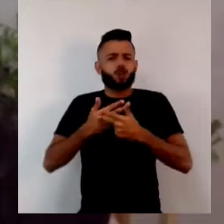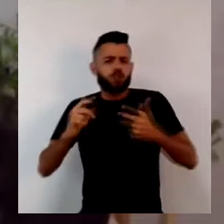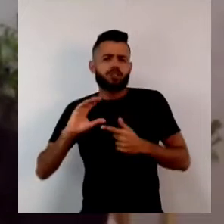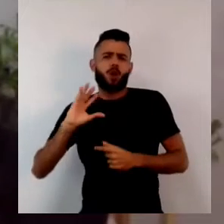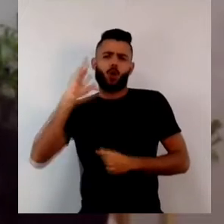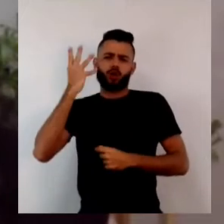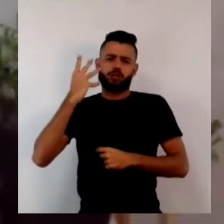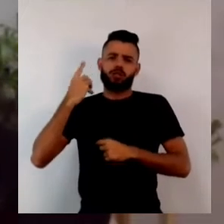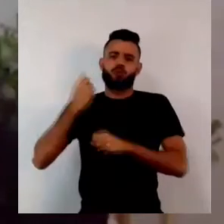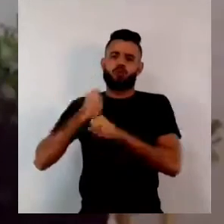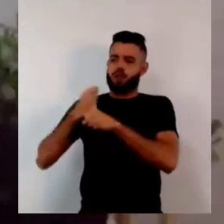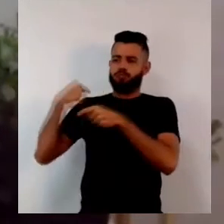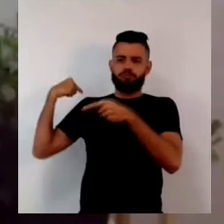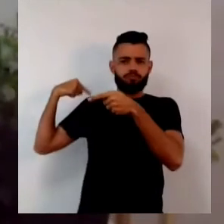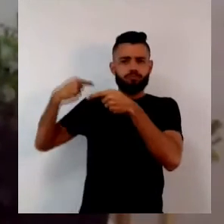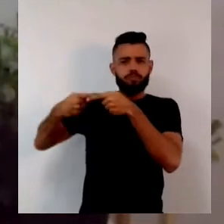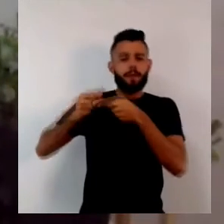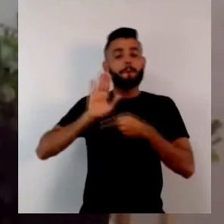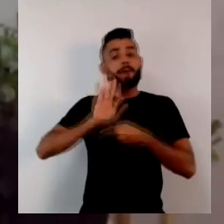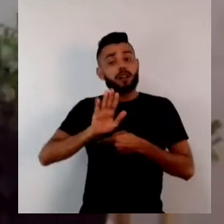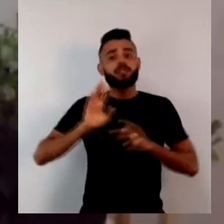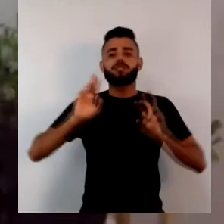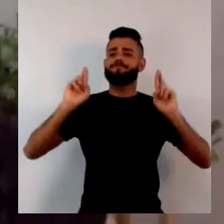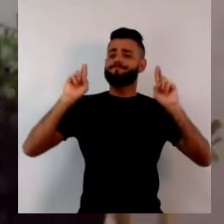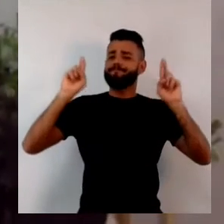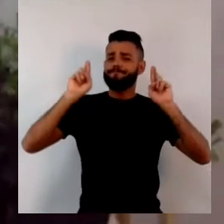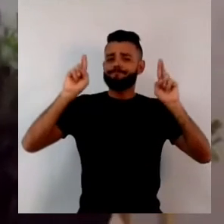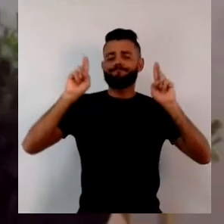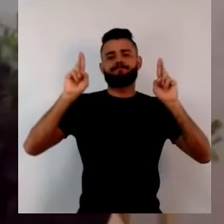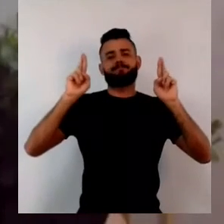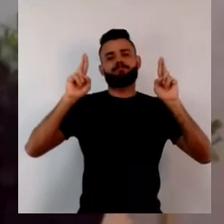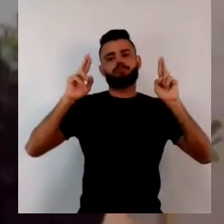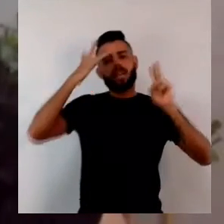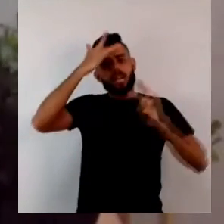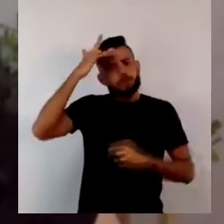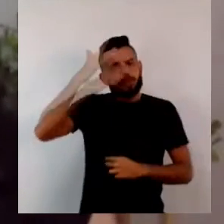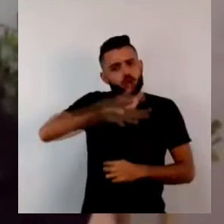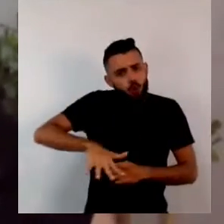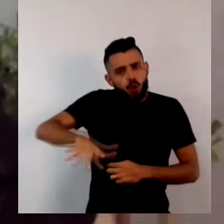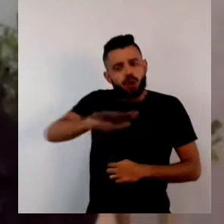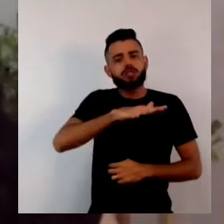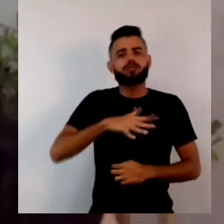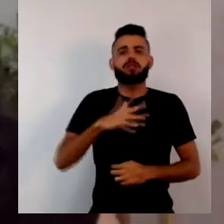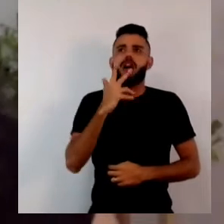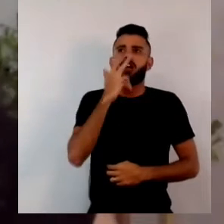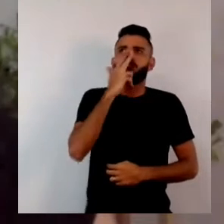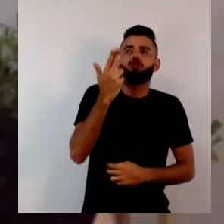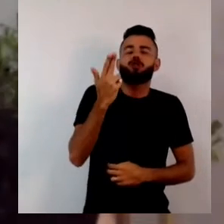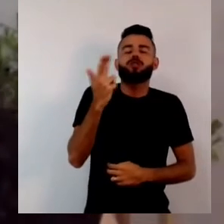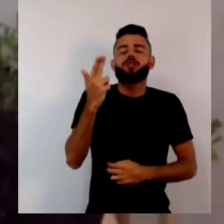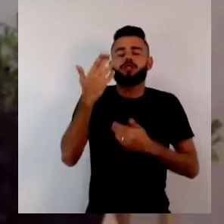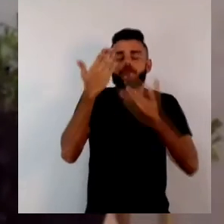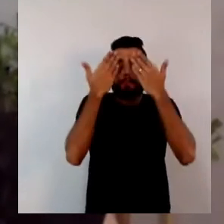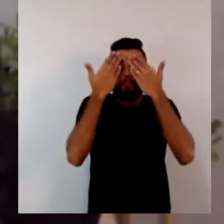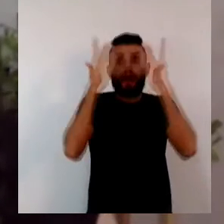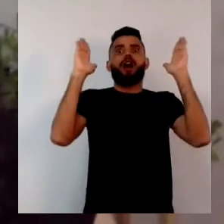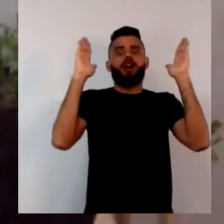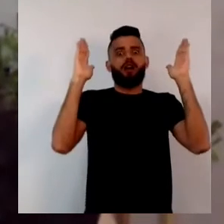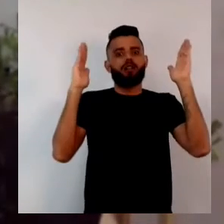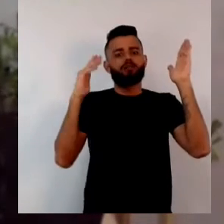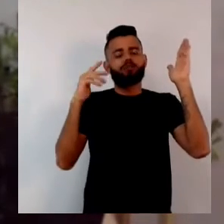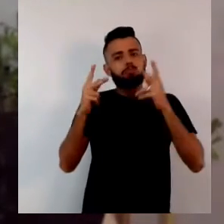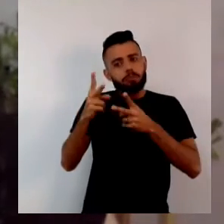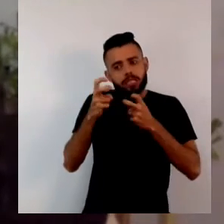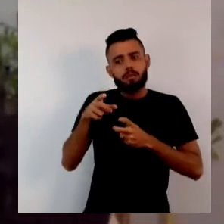por conta da sociedade realmente ter talvez acordado um pouco para, olha, a ciência é importante, e não